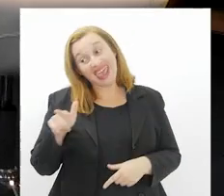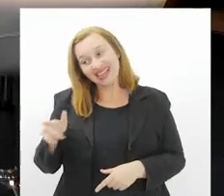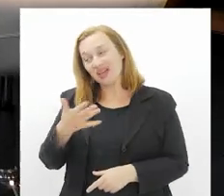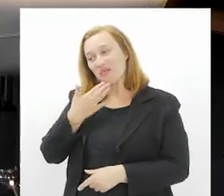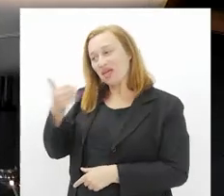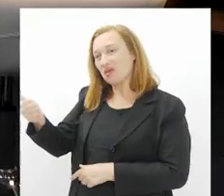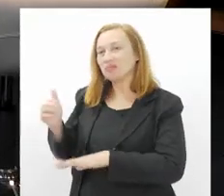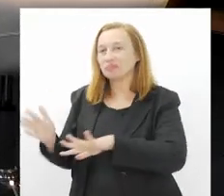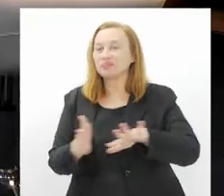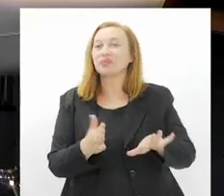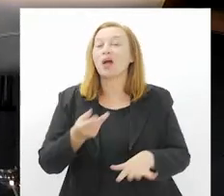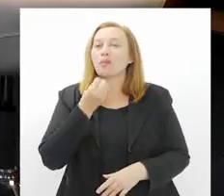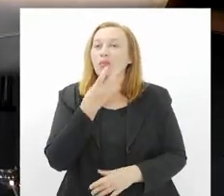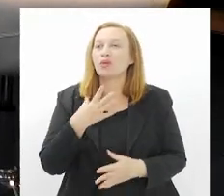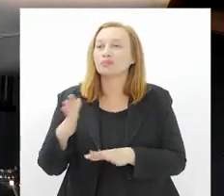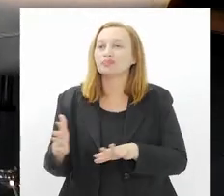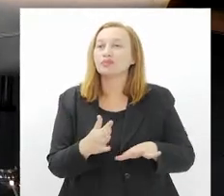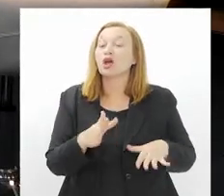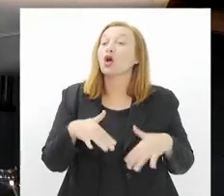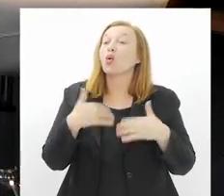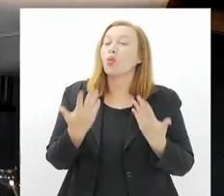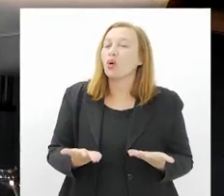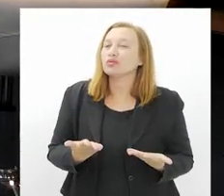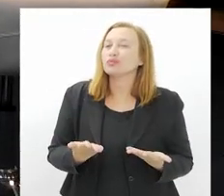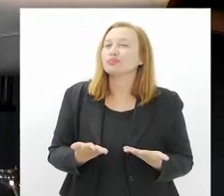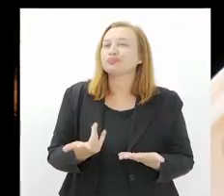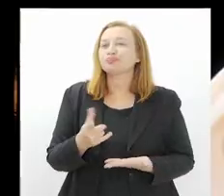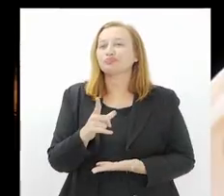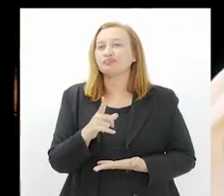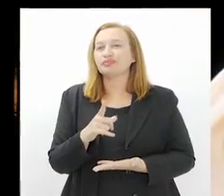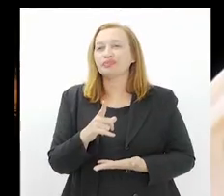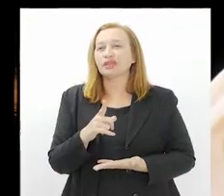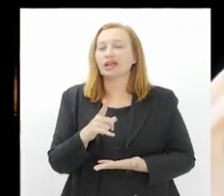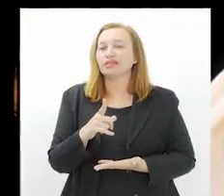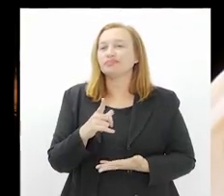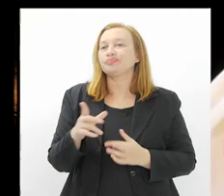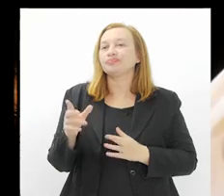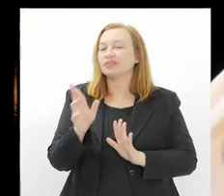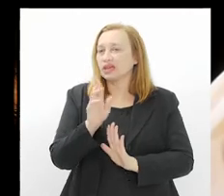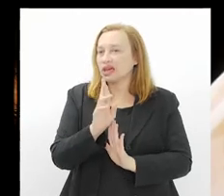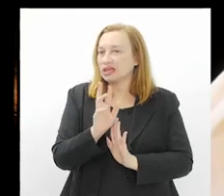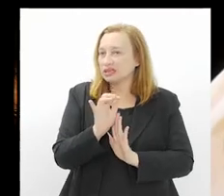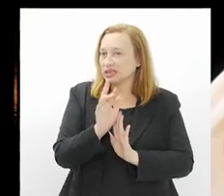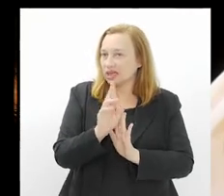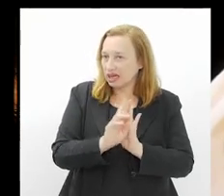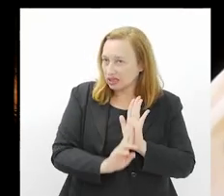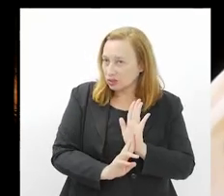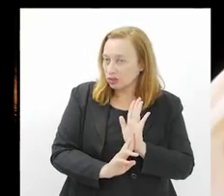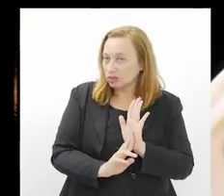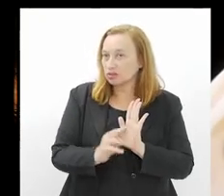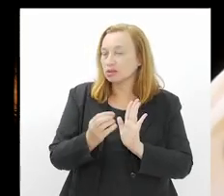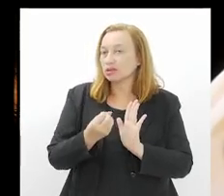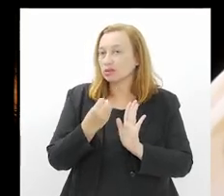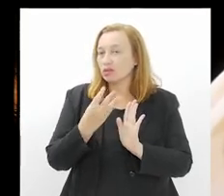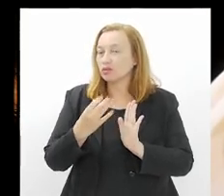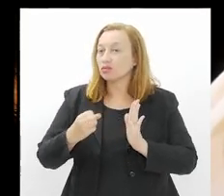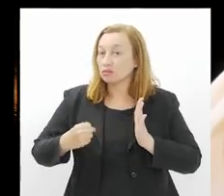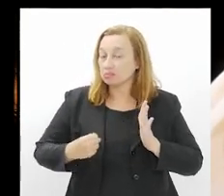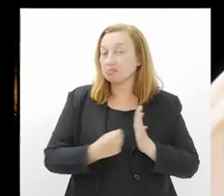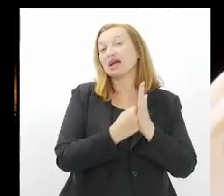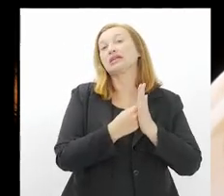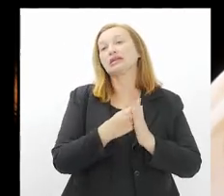Esses são os melhores. Não é? Bom, pessoal, quando a gente tem... esse relatório da ONU, ele realmente foi